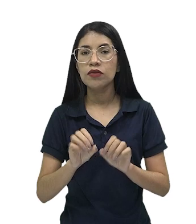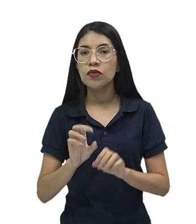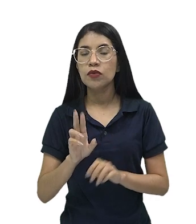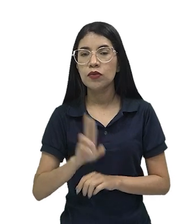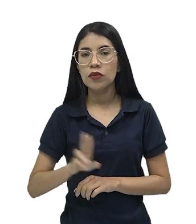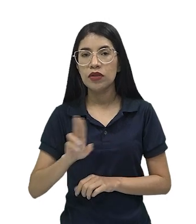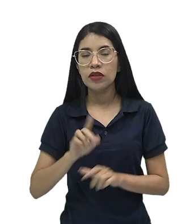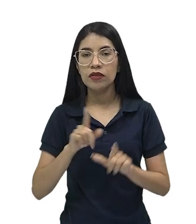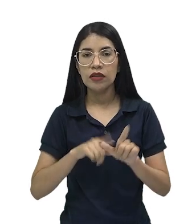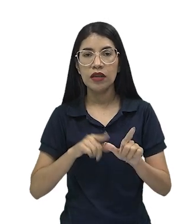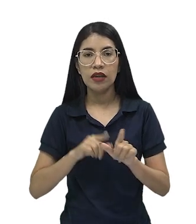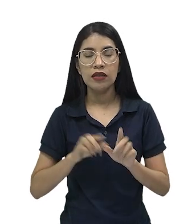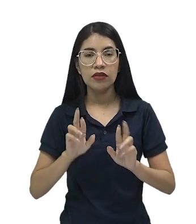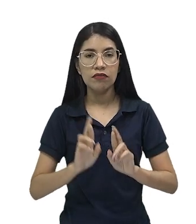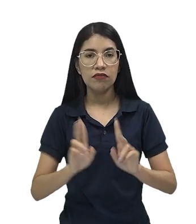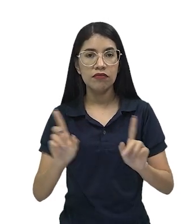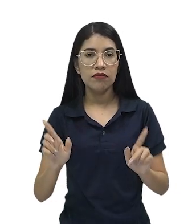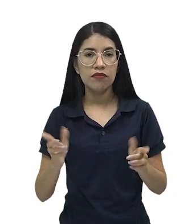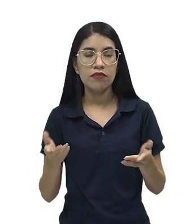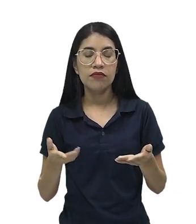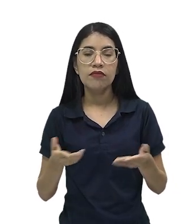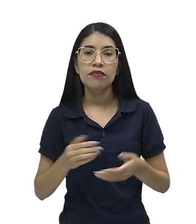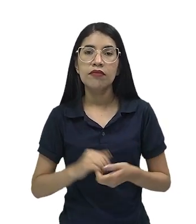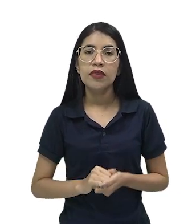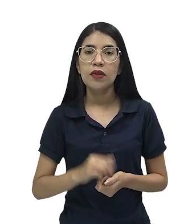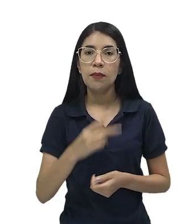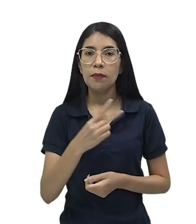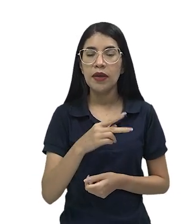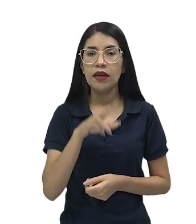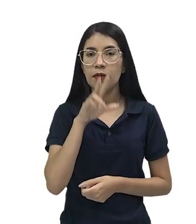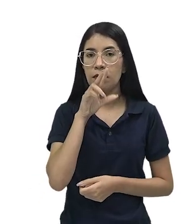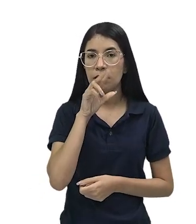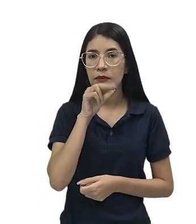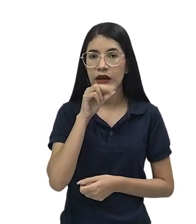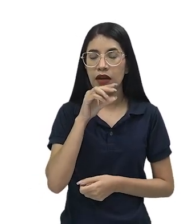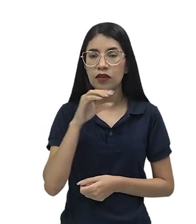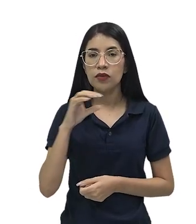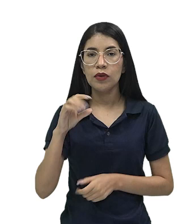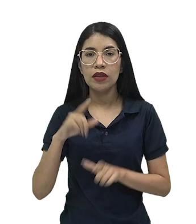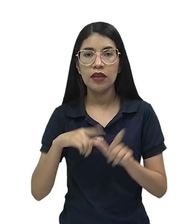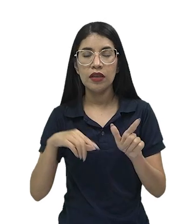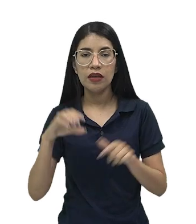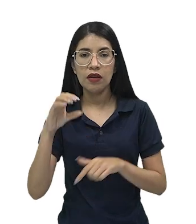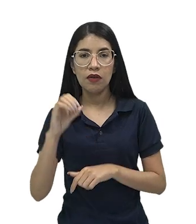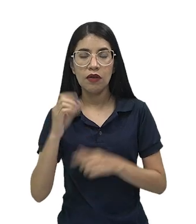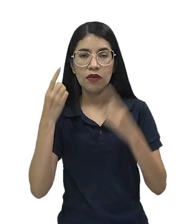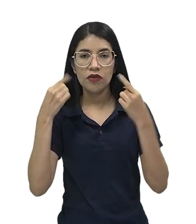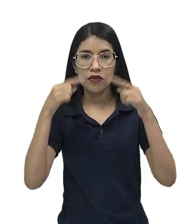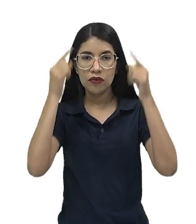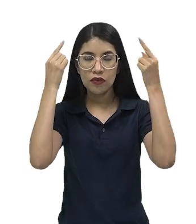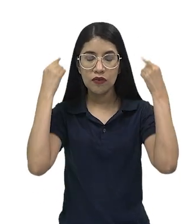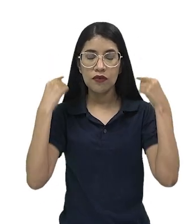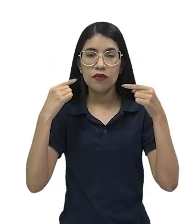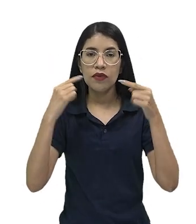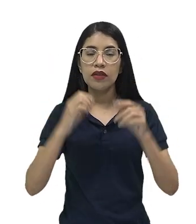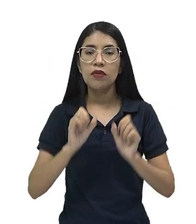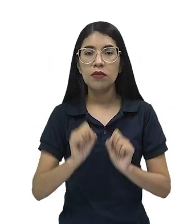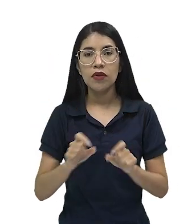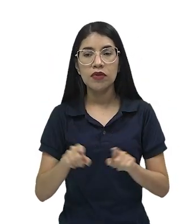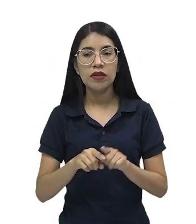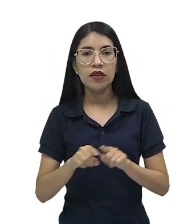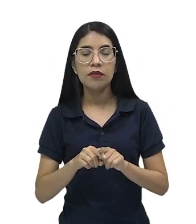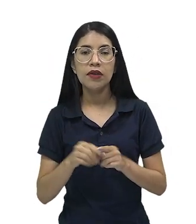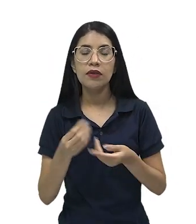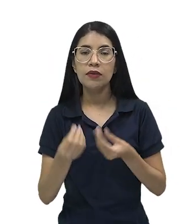outras letras. P para pato e O de ovelhas. Então, você pode